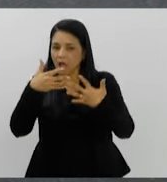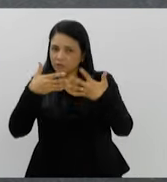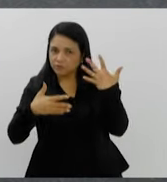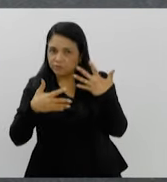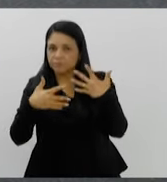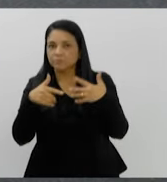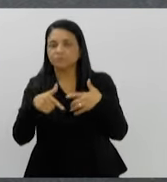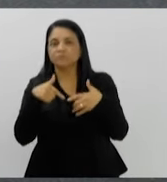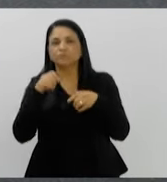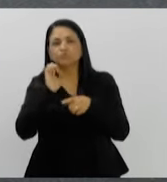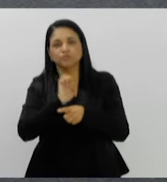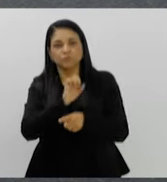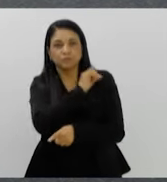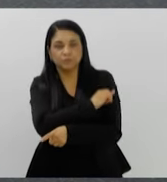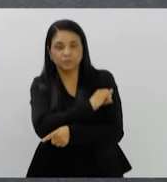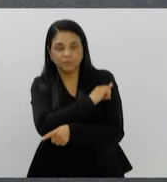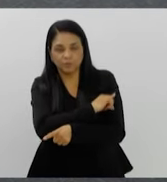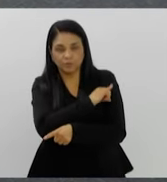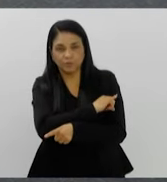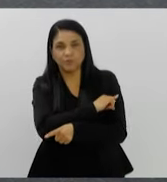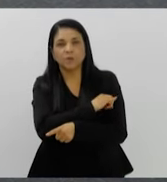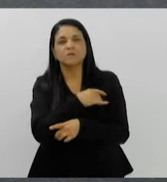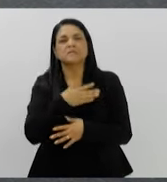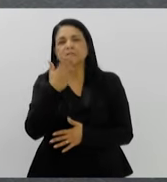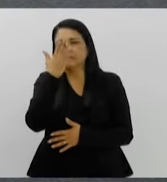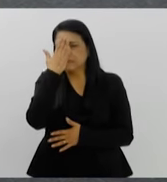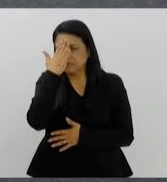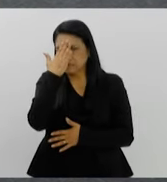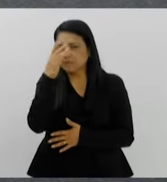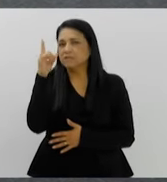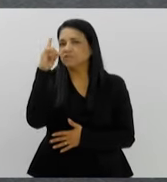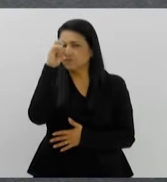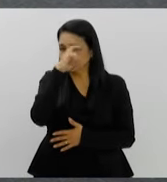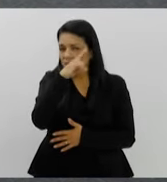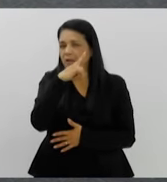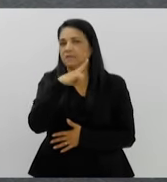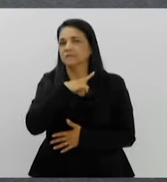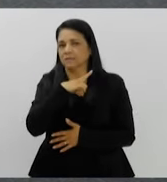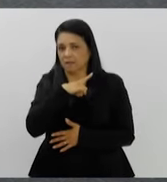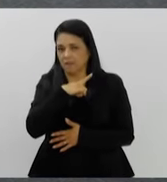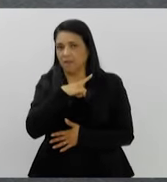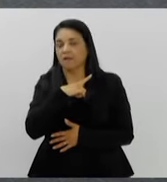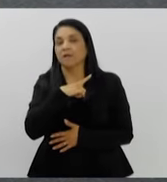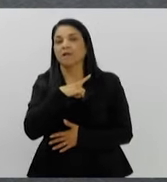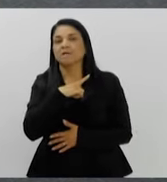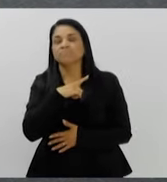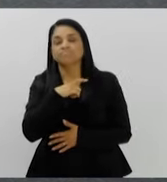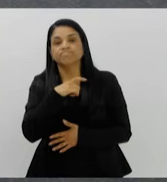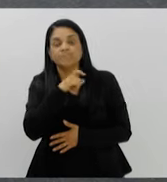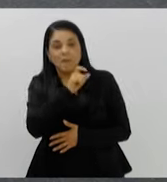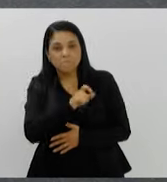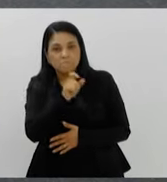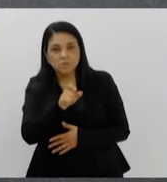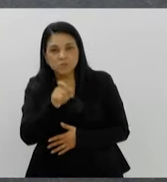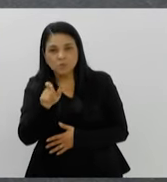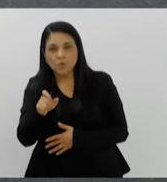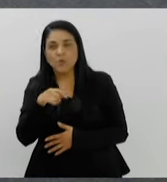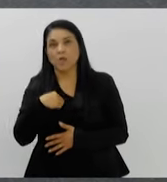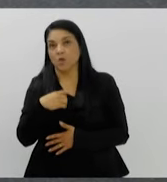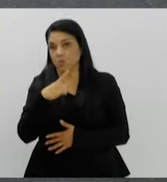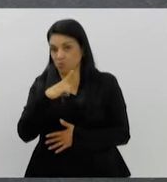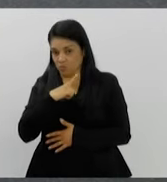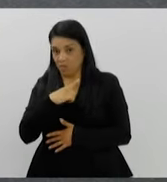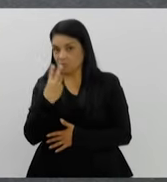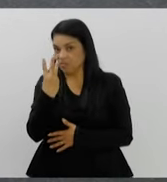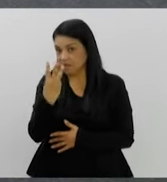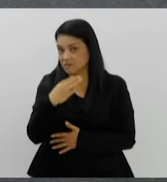aqui nesse estado e a gente sabe a dificuldade que é o quanto que é difícil você ainda que tem eu tenho três filhos tenho